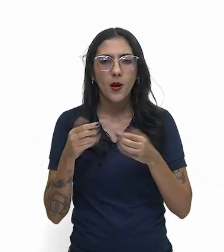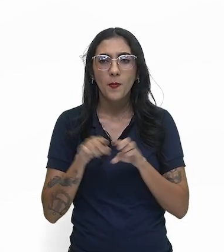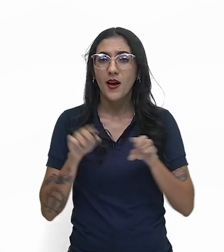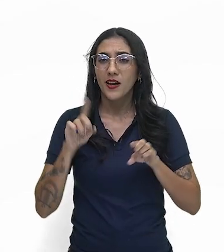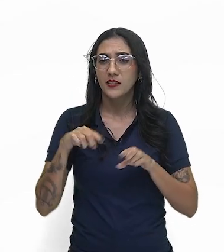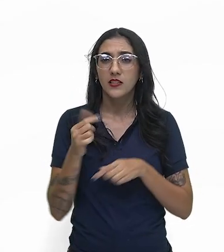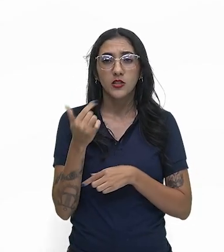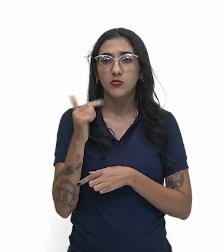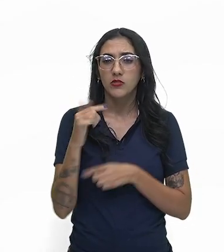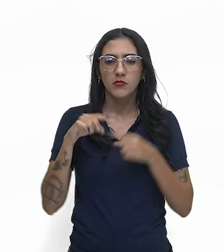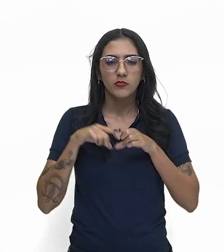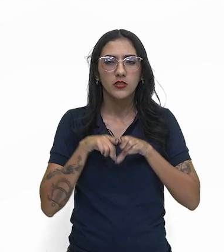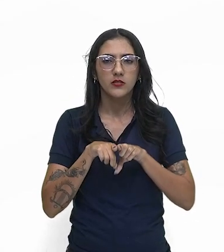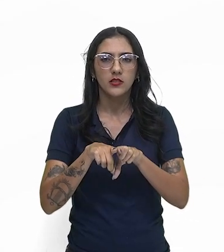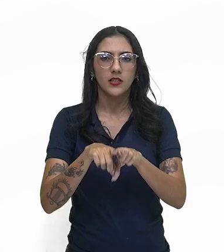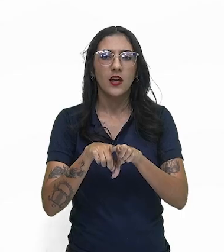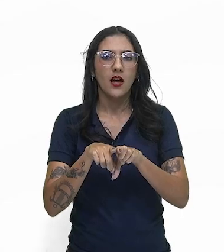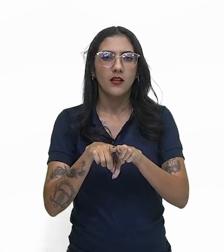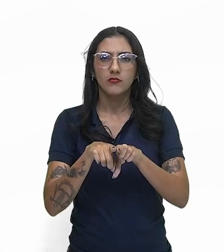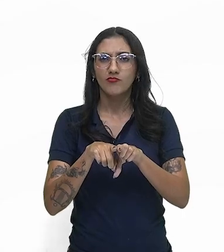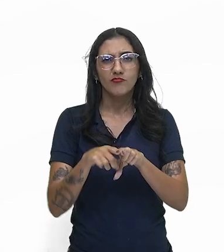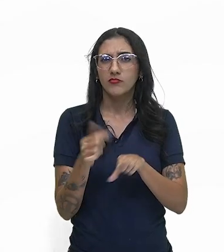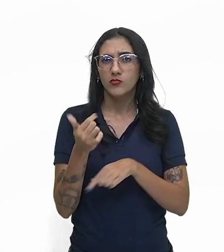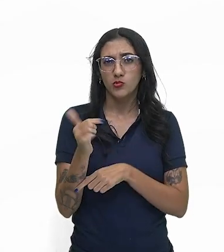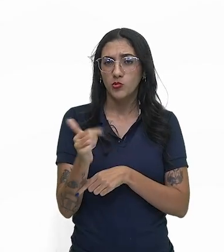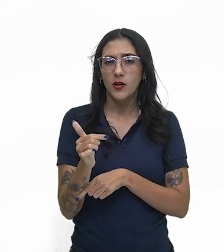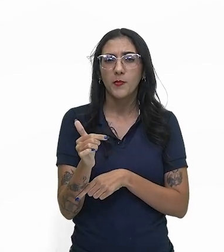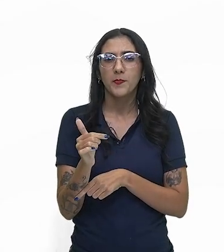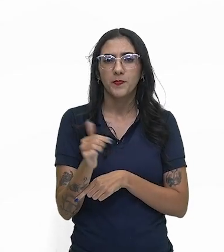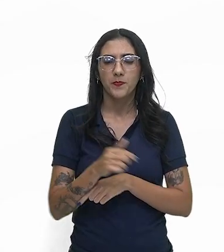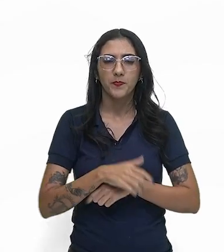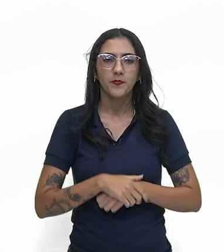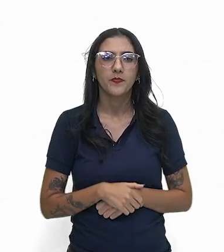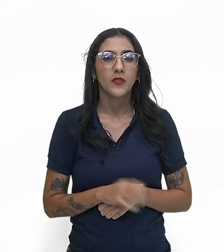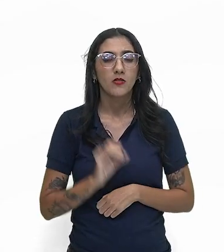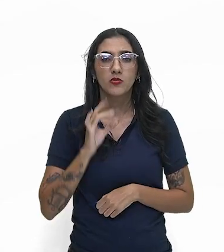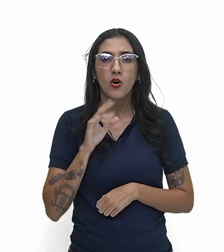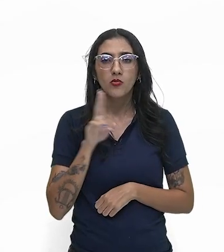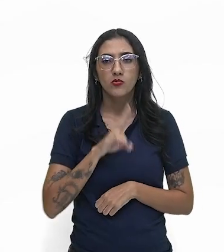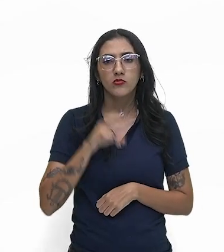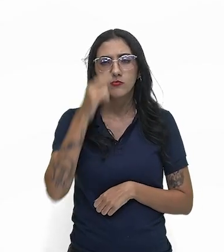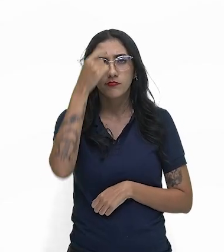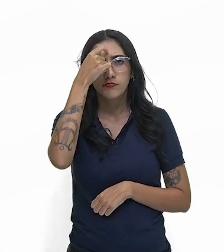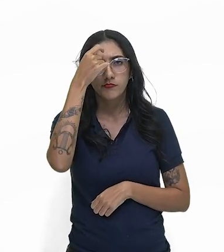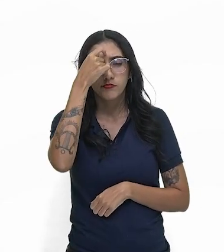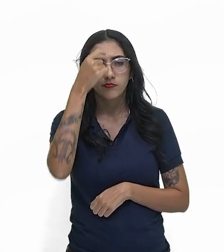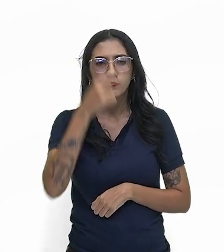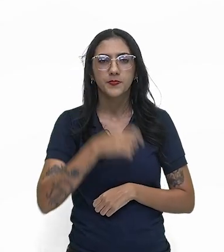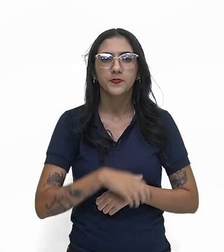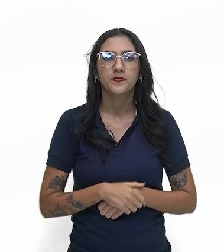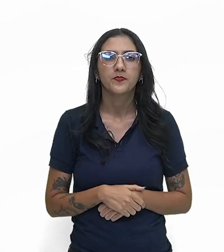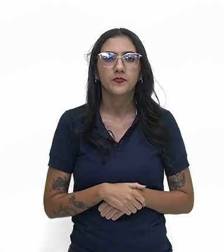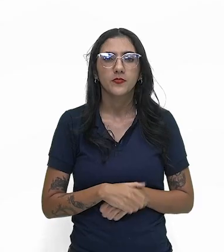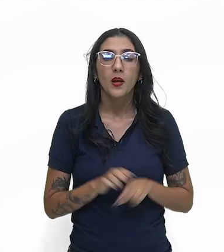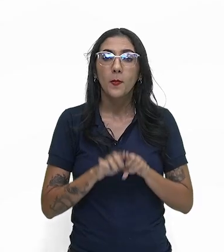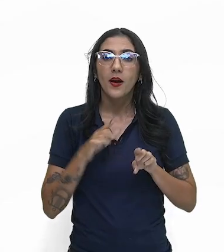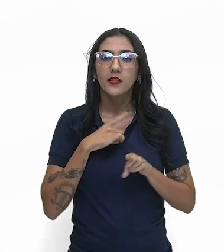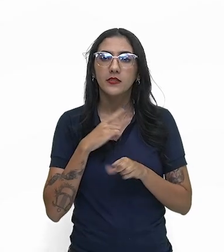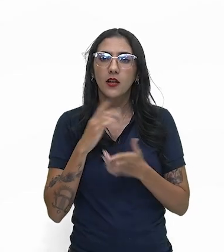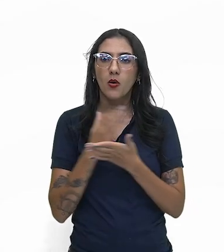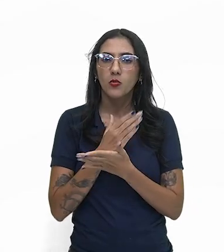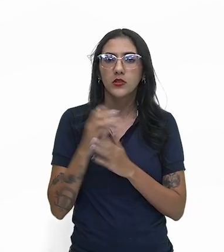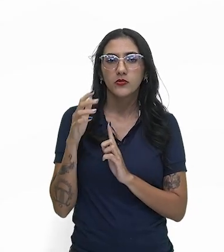linear, ele não segue, né, uma linha reta, né, e puramente racional, né, mas envolve